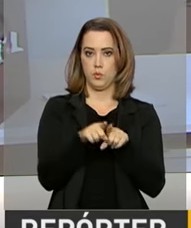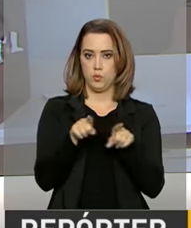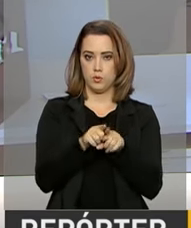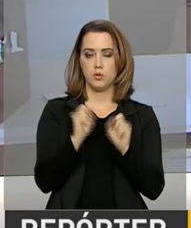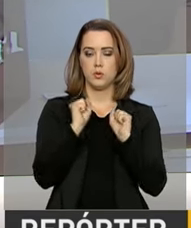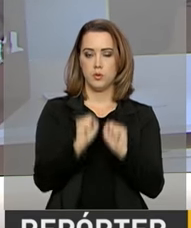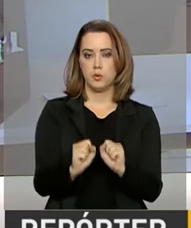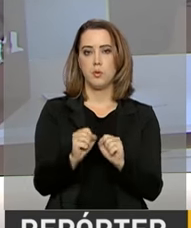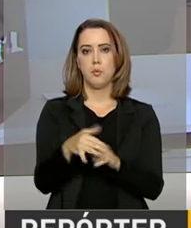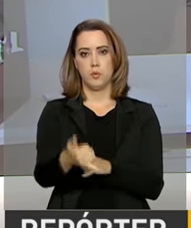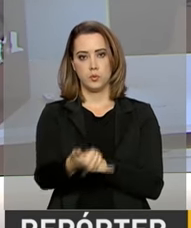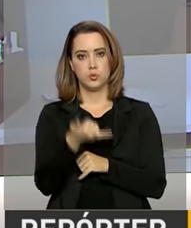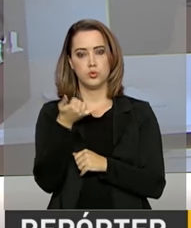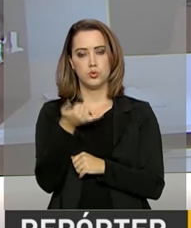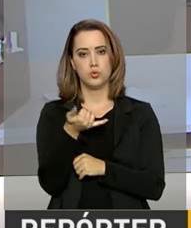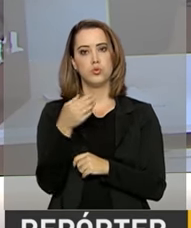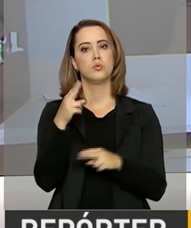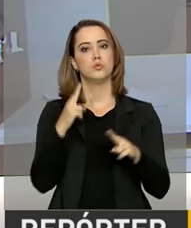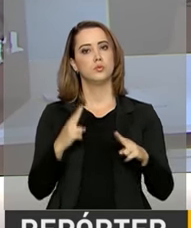Caixa, anote aí